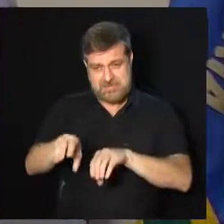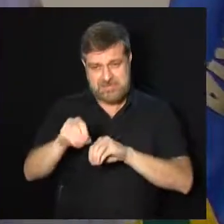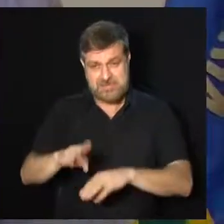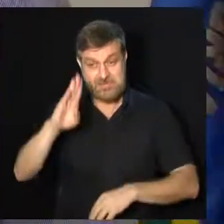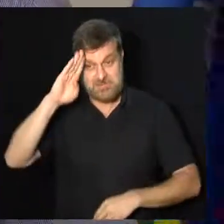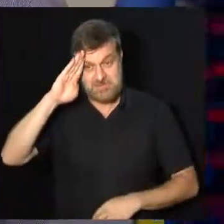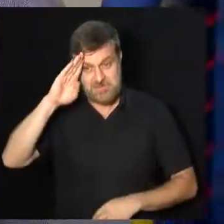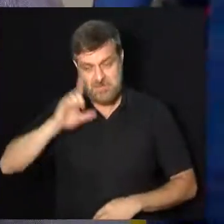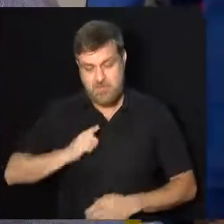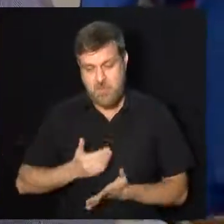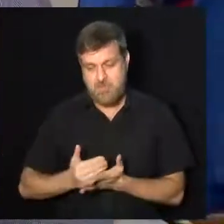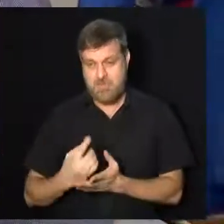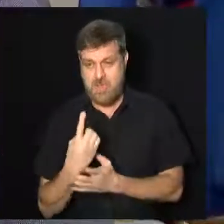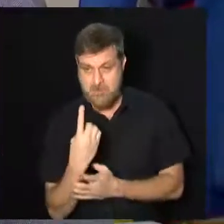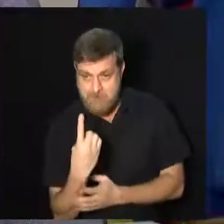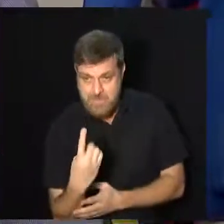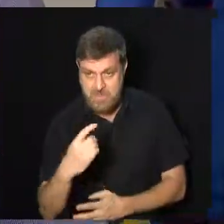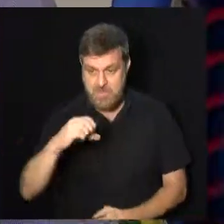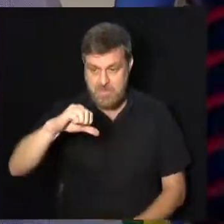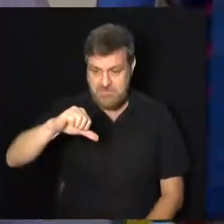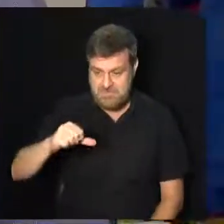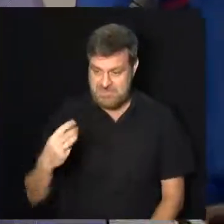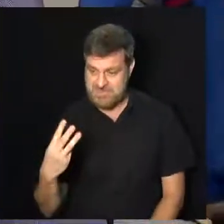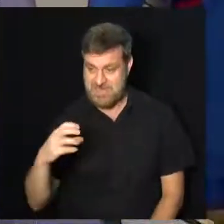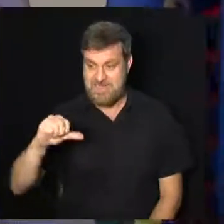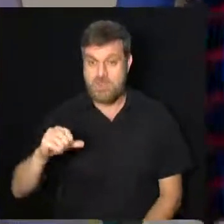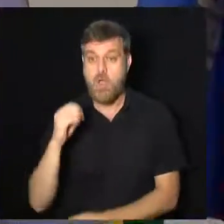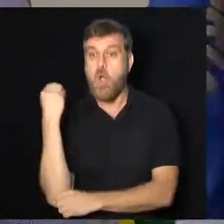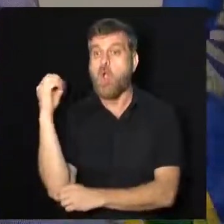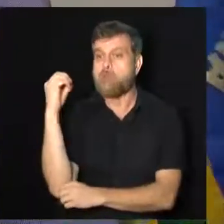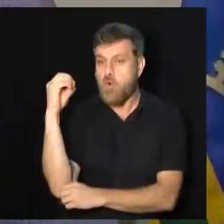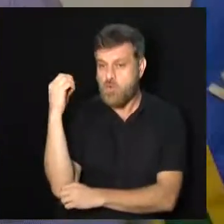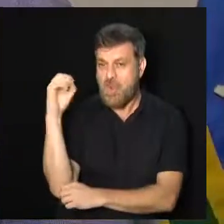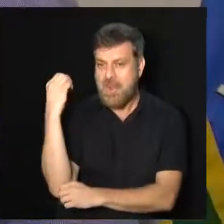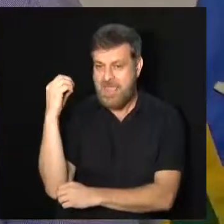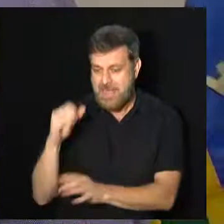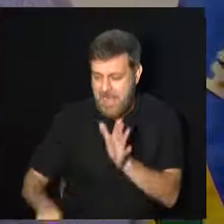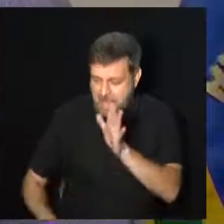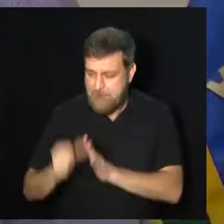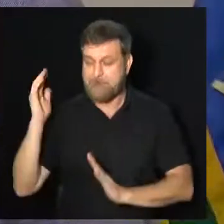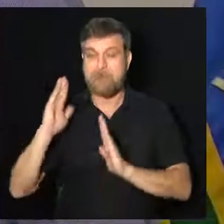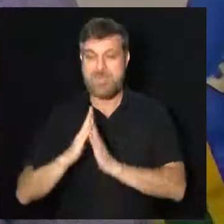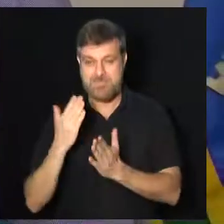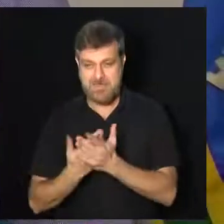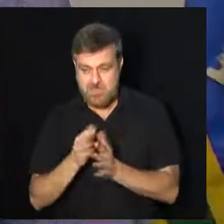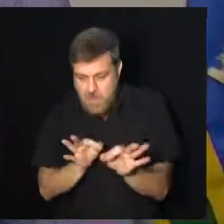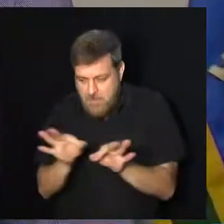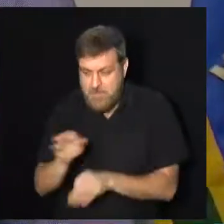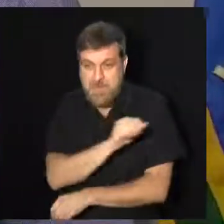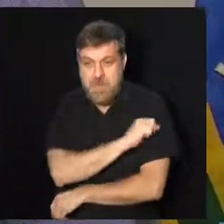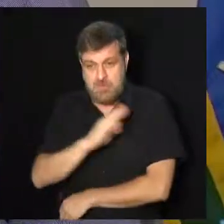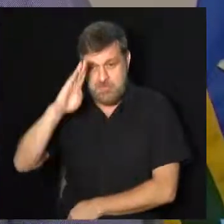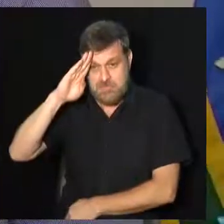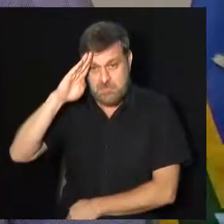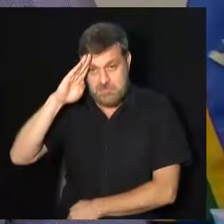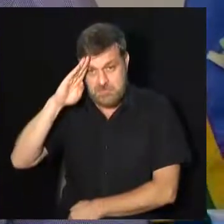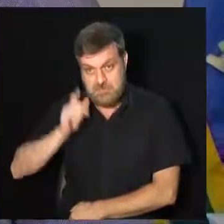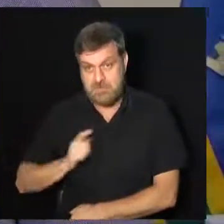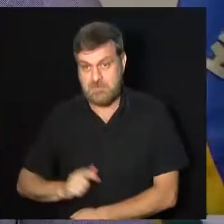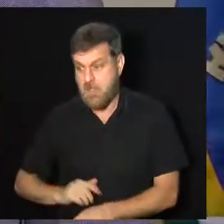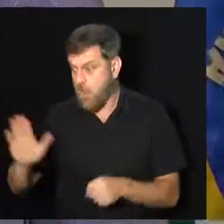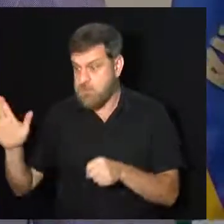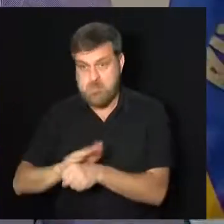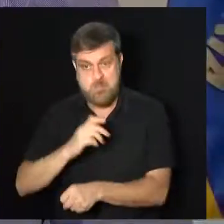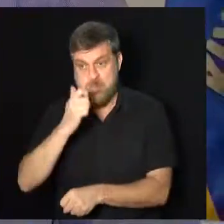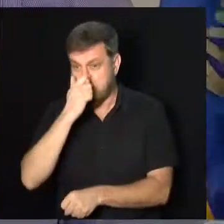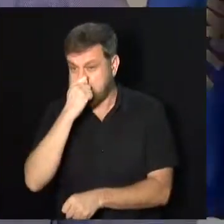em 1939, em Porto Alegre, a criação da primeira escola preparatória. Rapidamente ela esgotou a